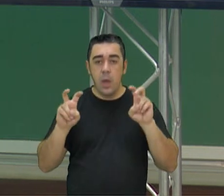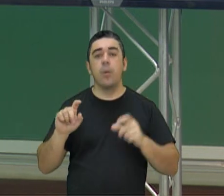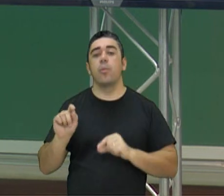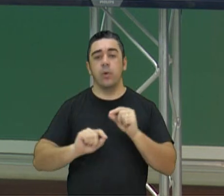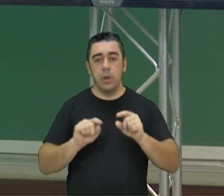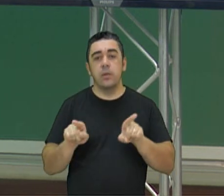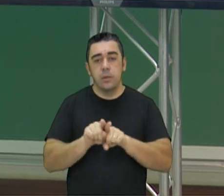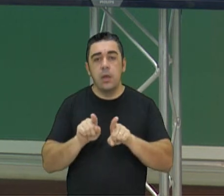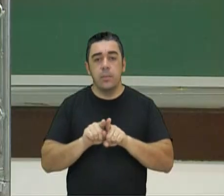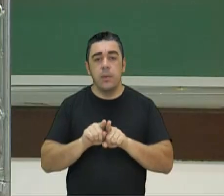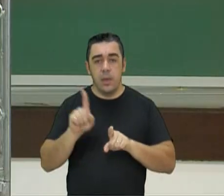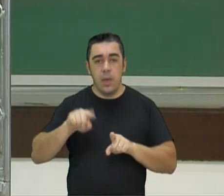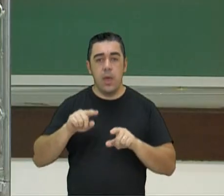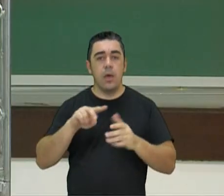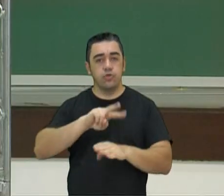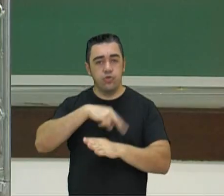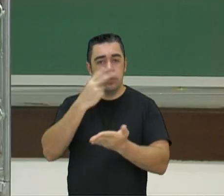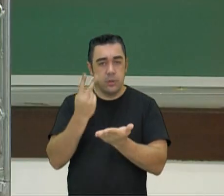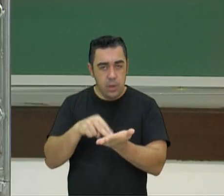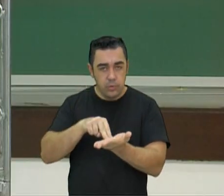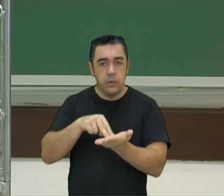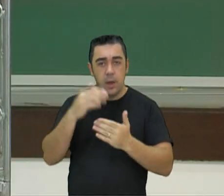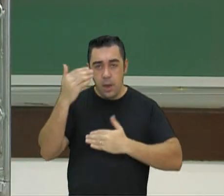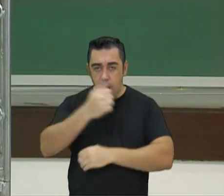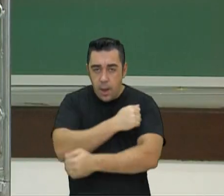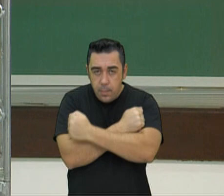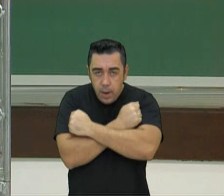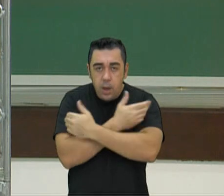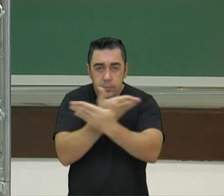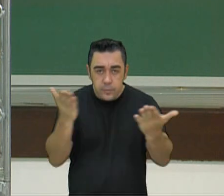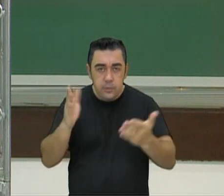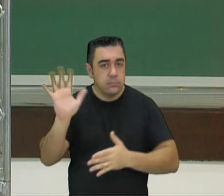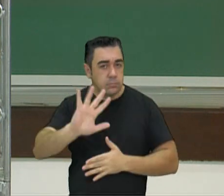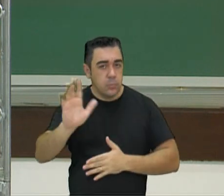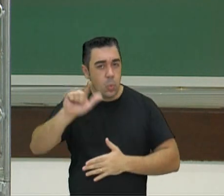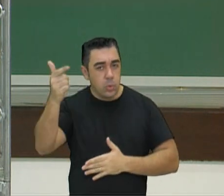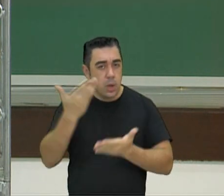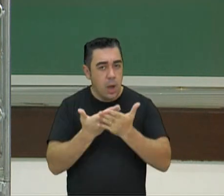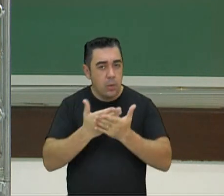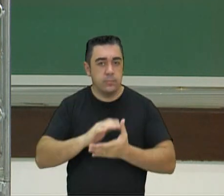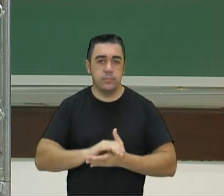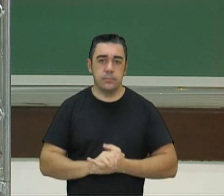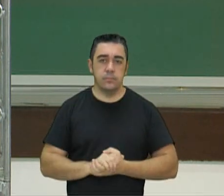também que envolvem a ginástica. Então grande abraço, pessoal, valeu, até a nossa próxima aula.